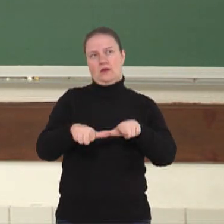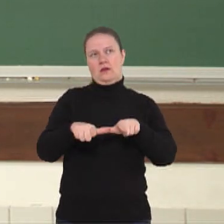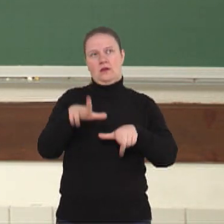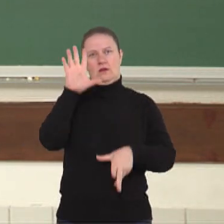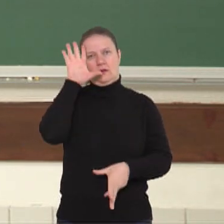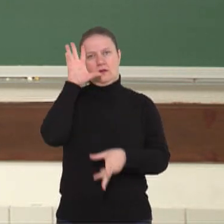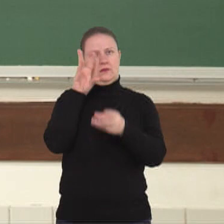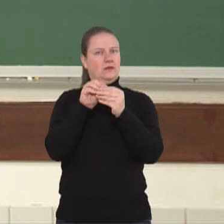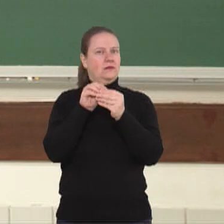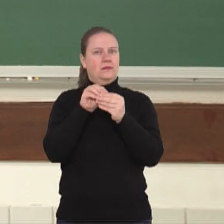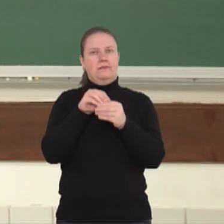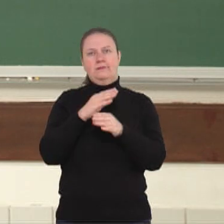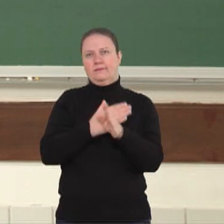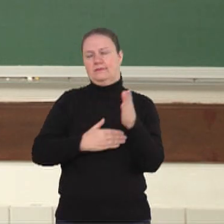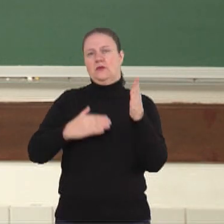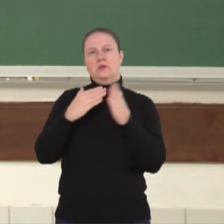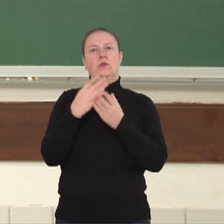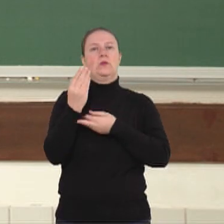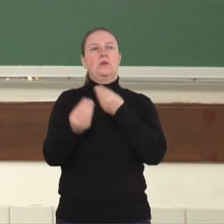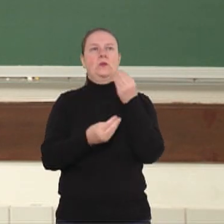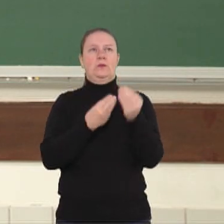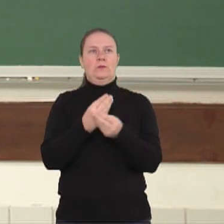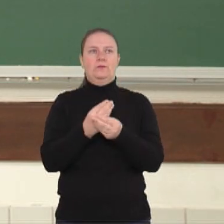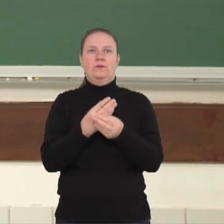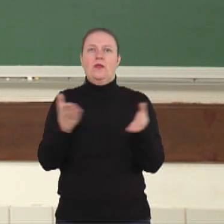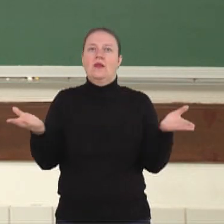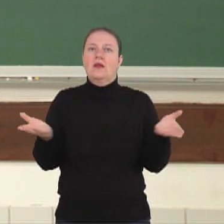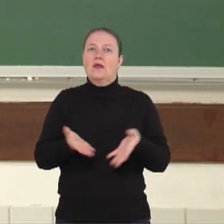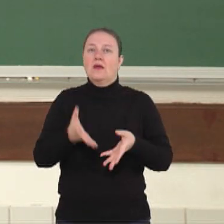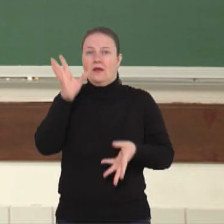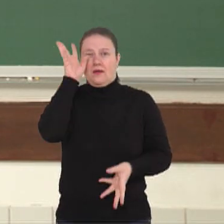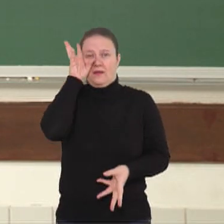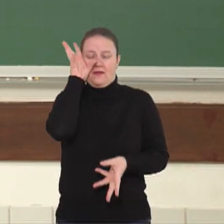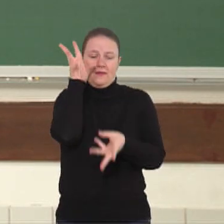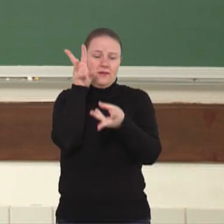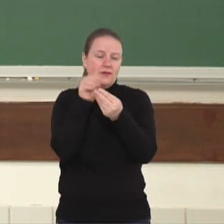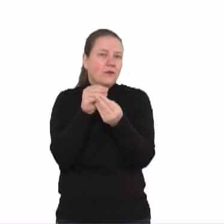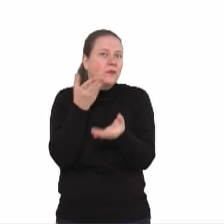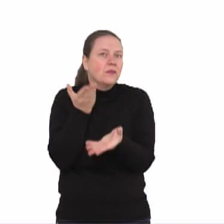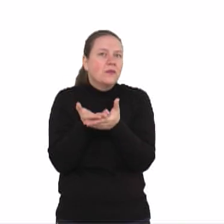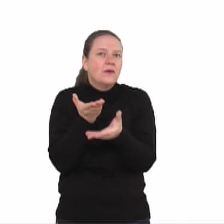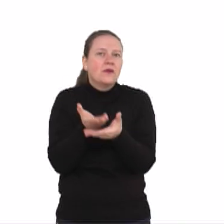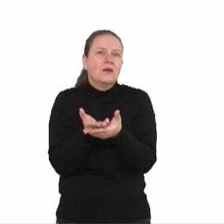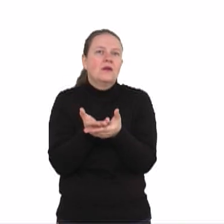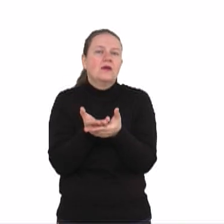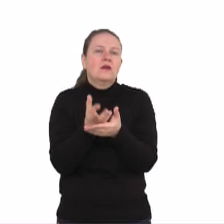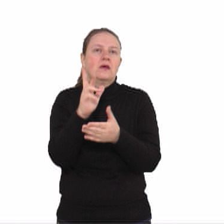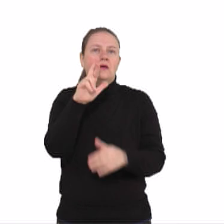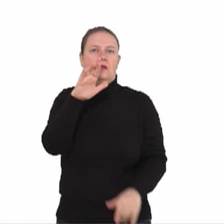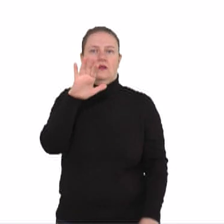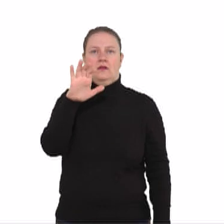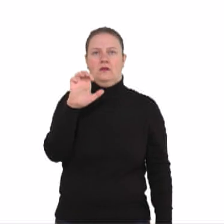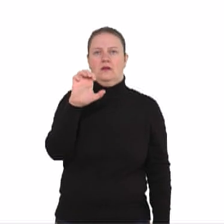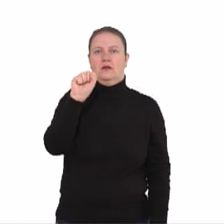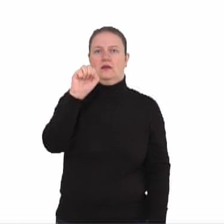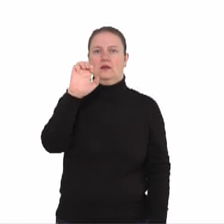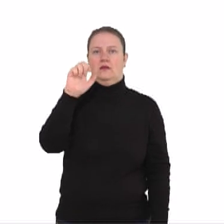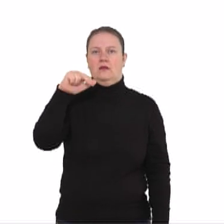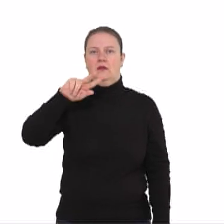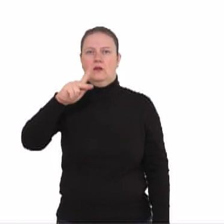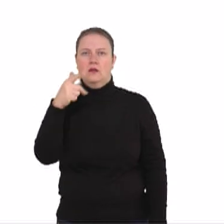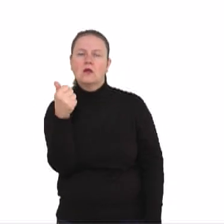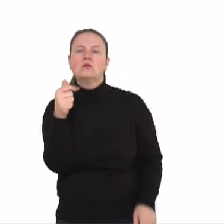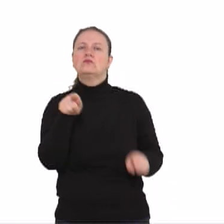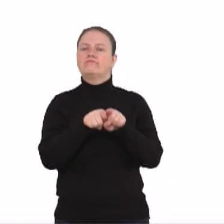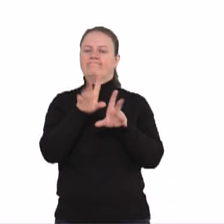pouco mais aí como funciona. A gente fecha a nossa aula, a gente estudou resenha, nós estudamos predicativo do sujeito e